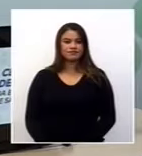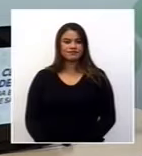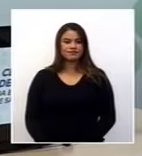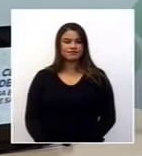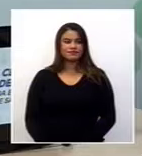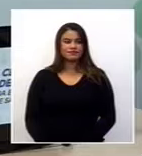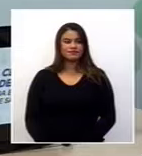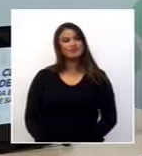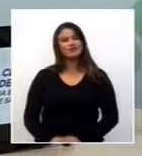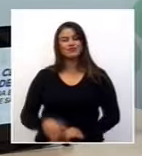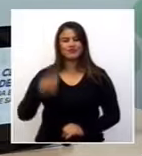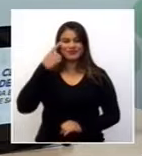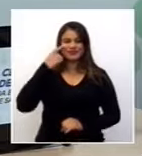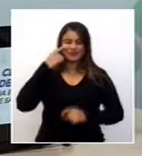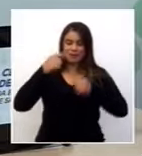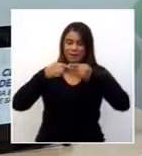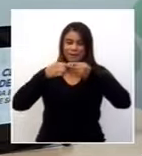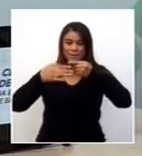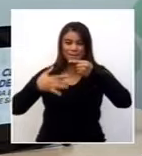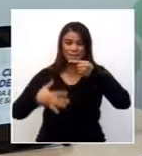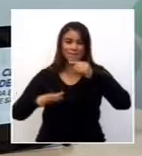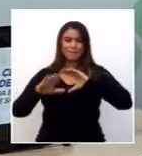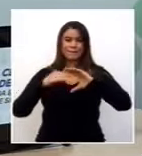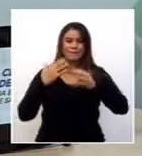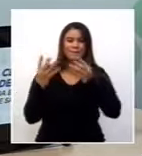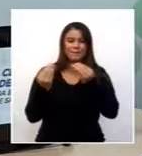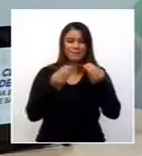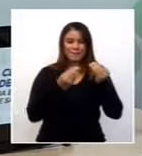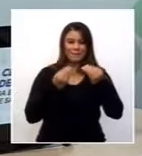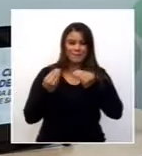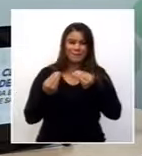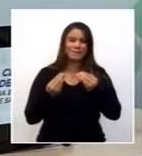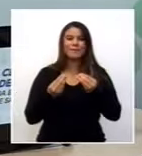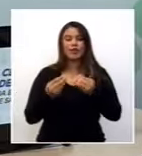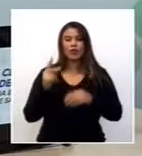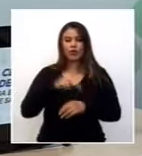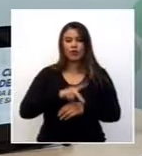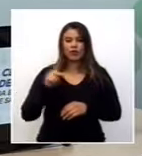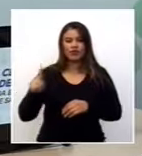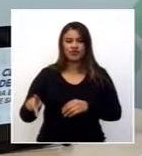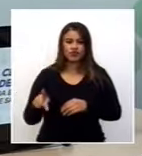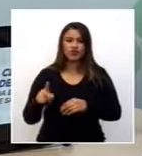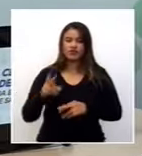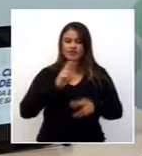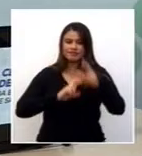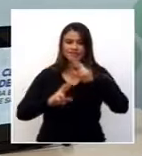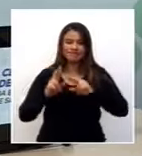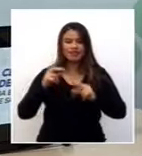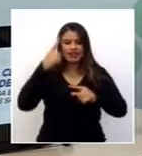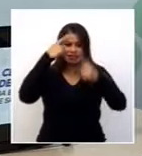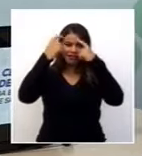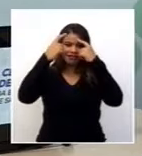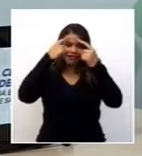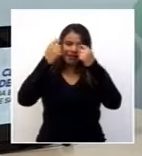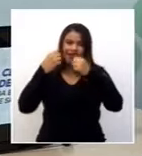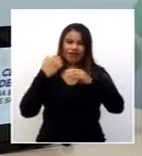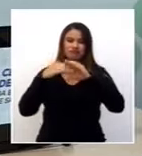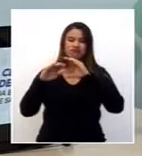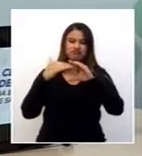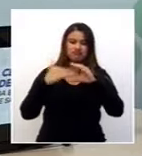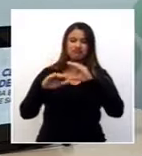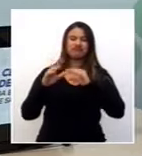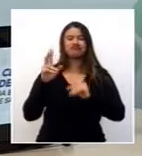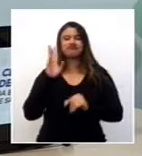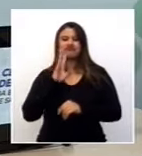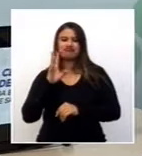Olha, Bruno, teve bastante participações aqui, estou vendo no chat, tem os professores também que deram bastante ideias aqui, tá? Muitas ideias